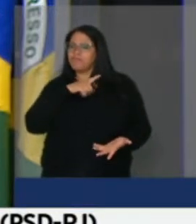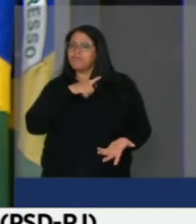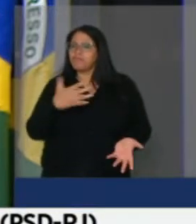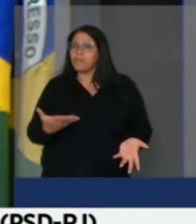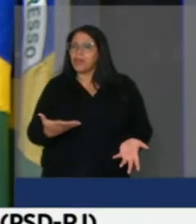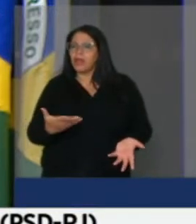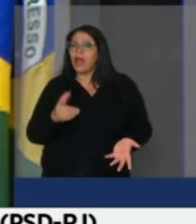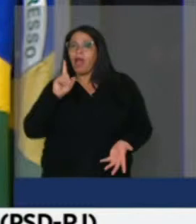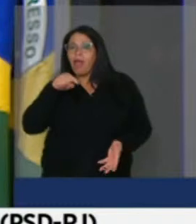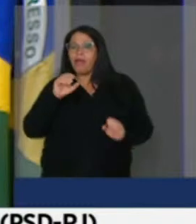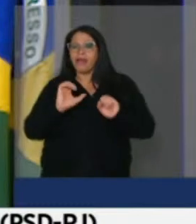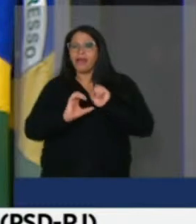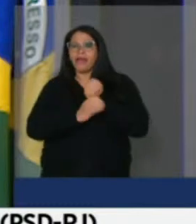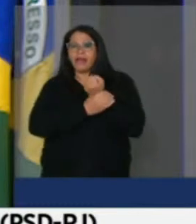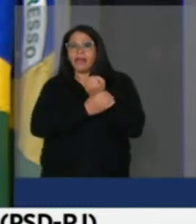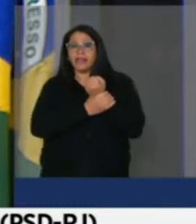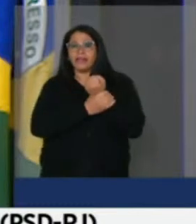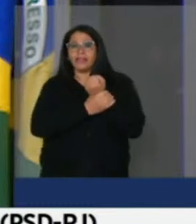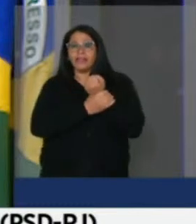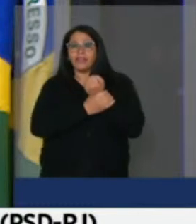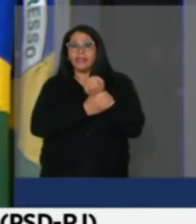E essas garantias